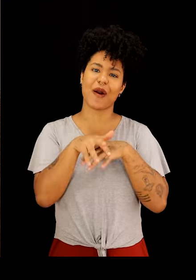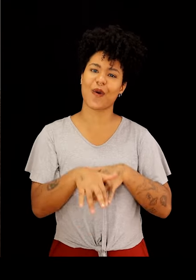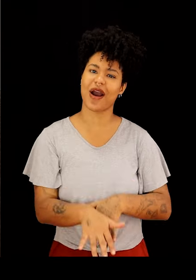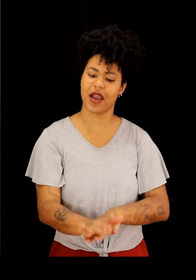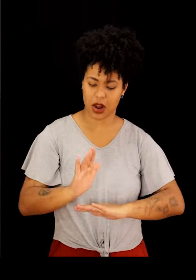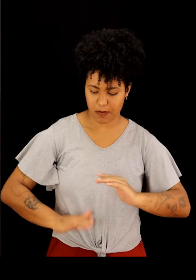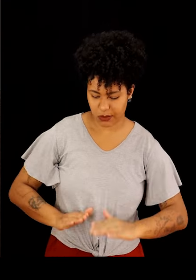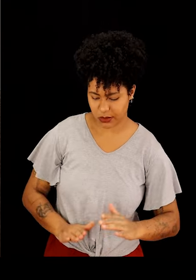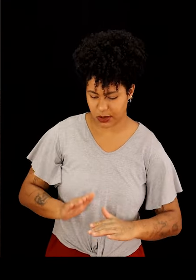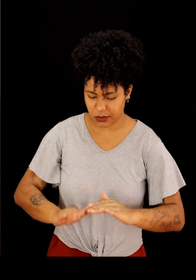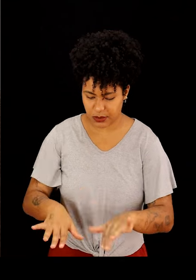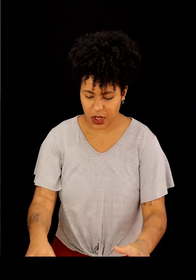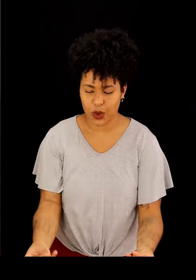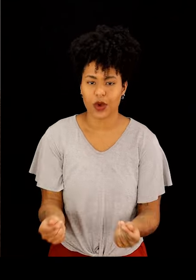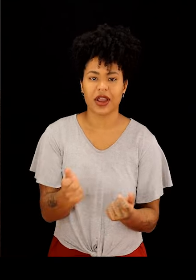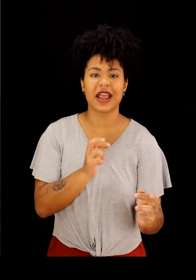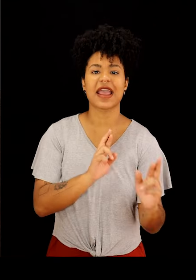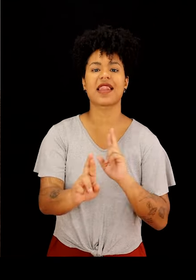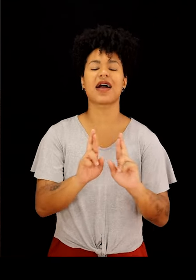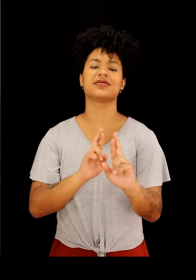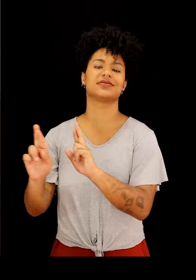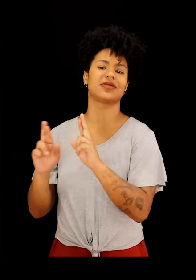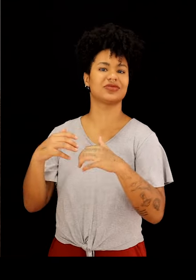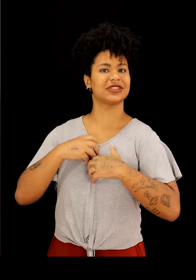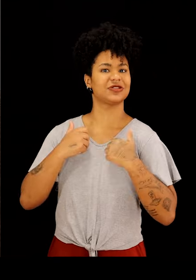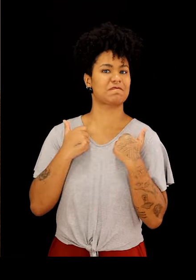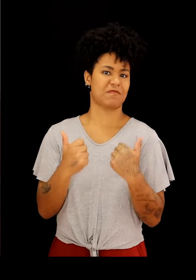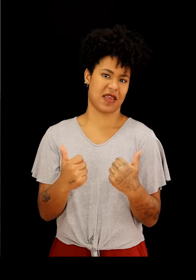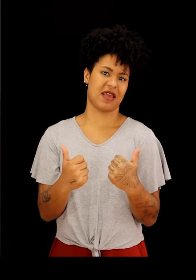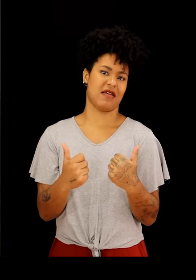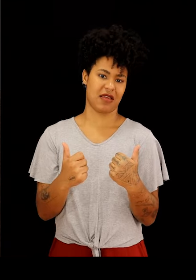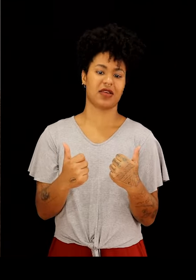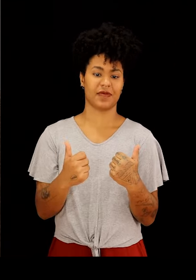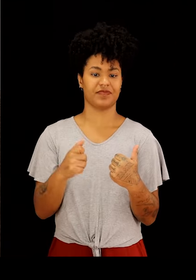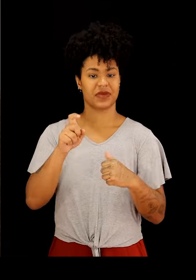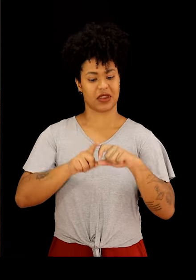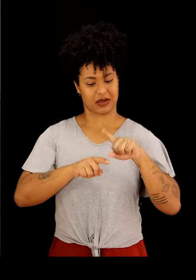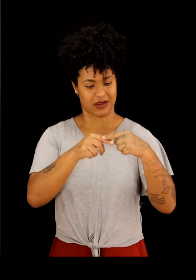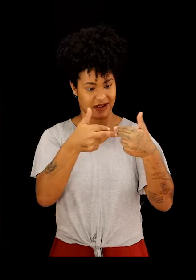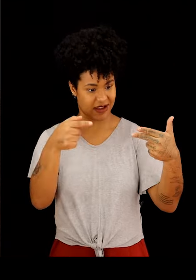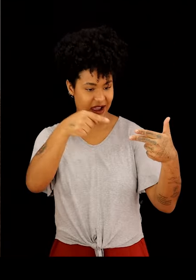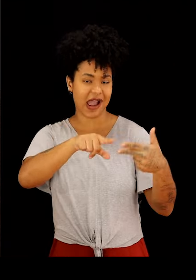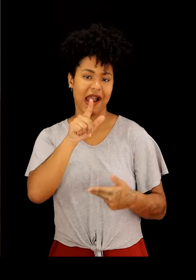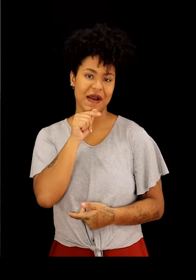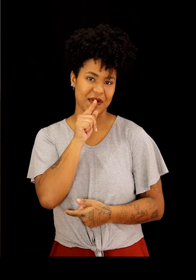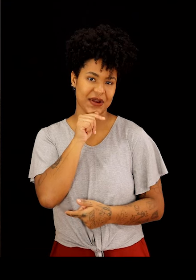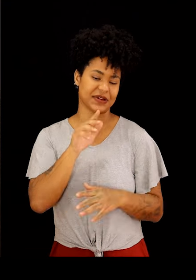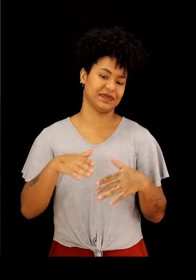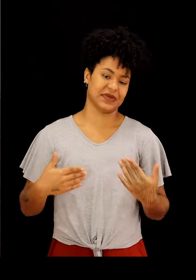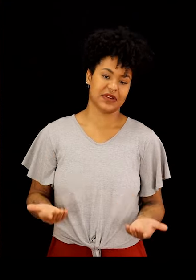água, e tinha essa relação de se sentir bem. Com o elemento água. Então, assim,